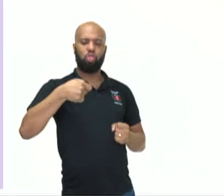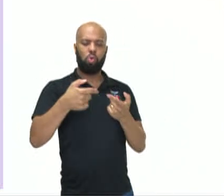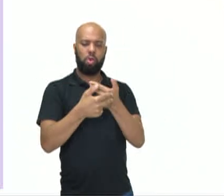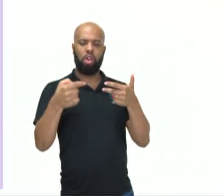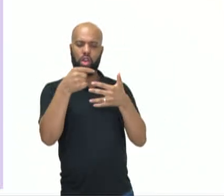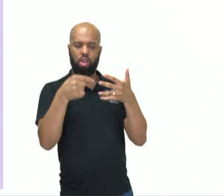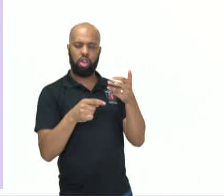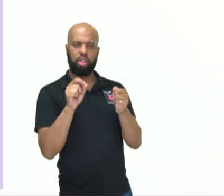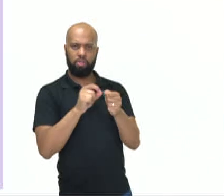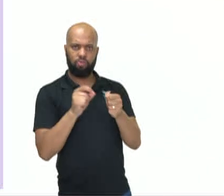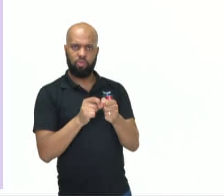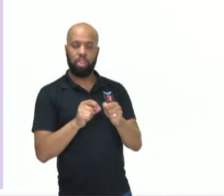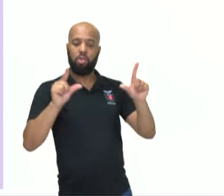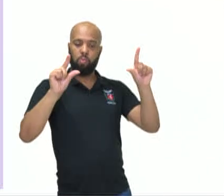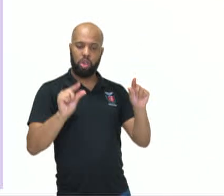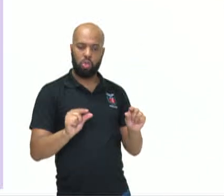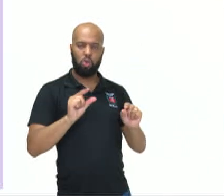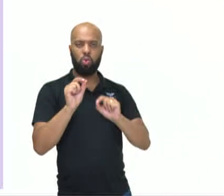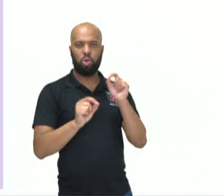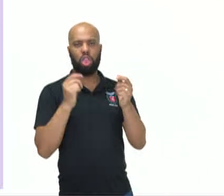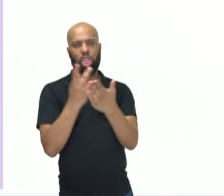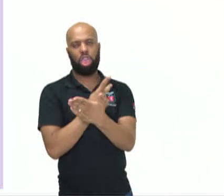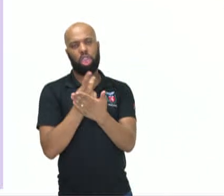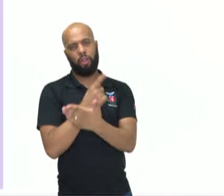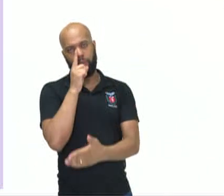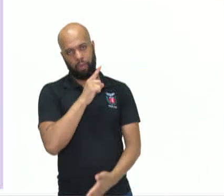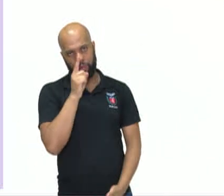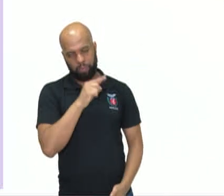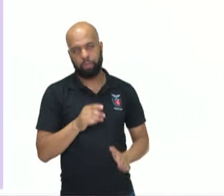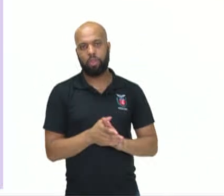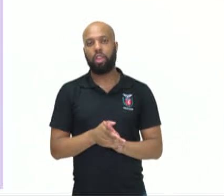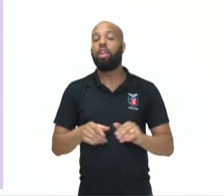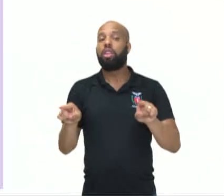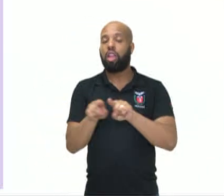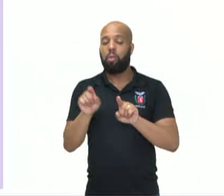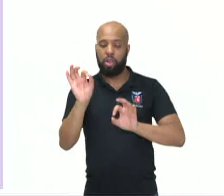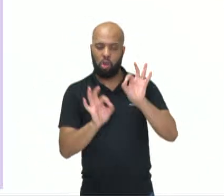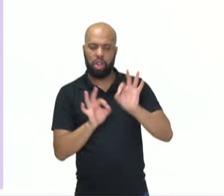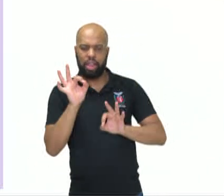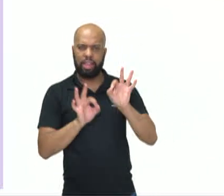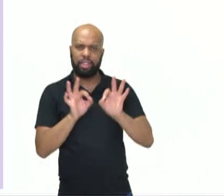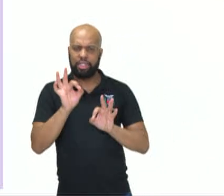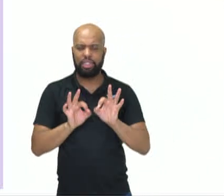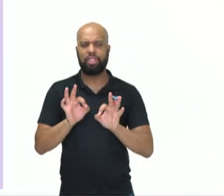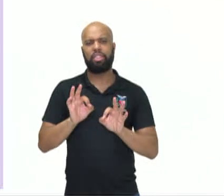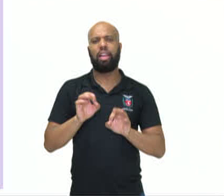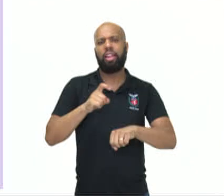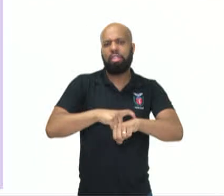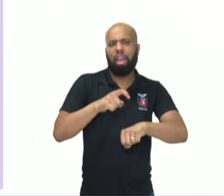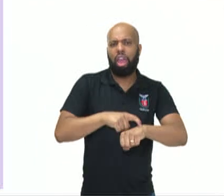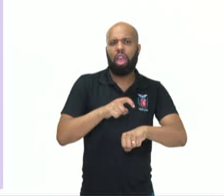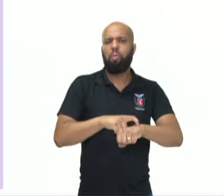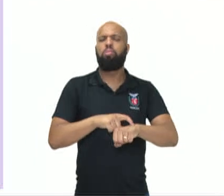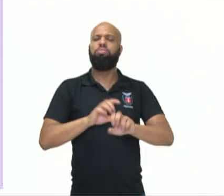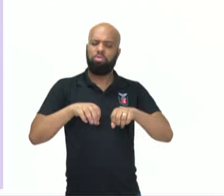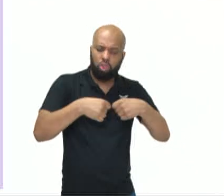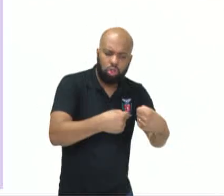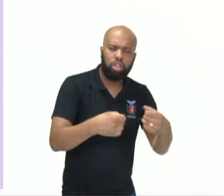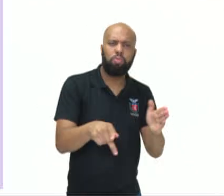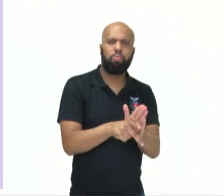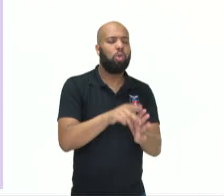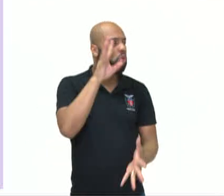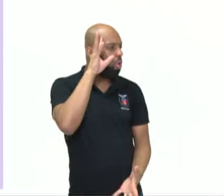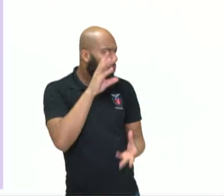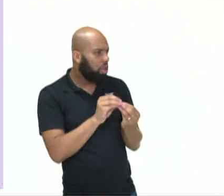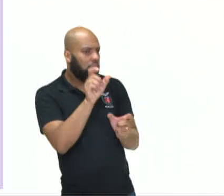ações, minimizando os possíveis erros. Otimiza o tempo dedicado a compreender as pessoas com as